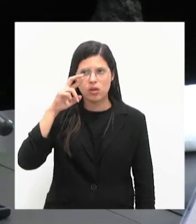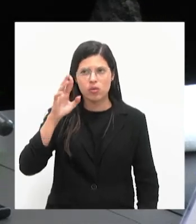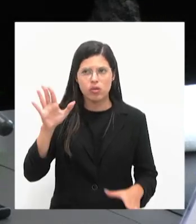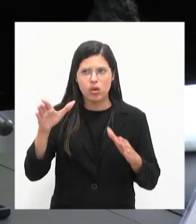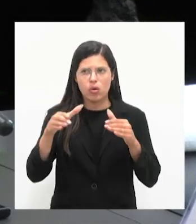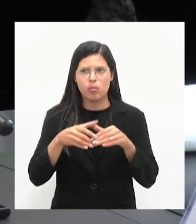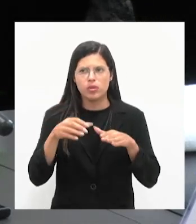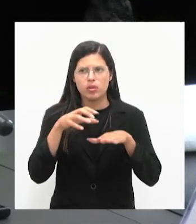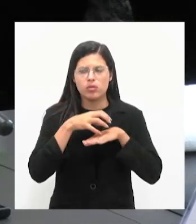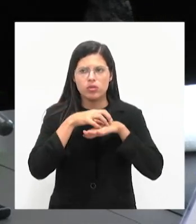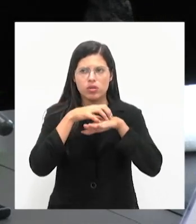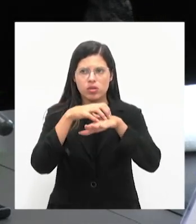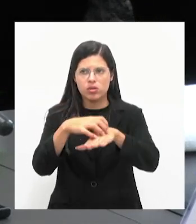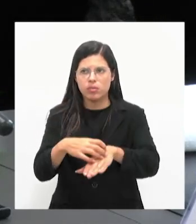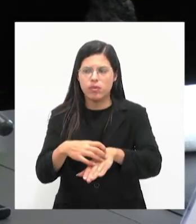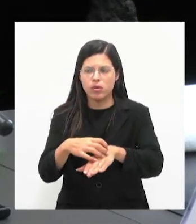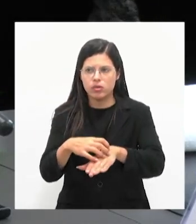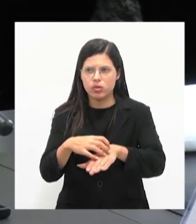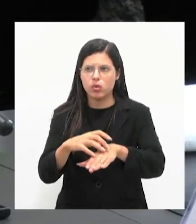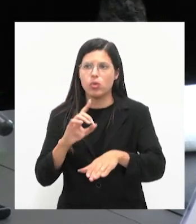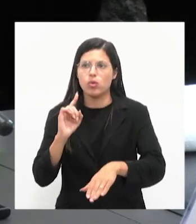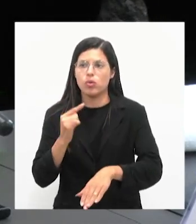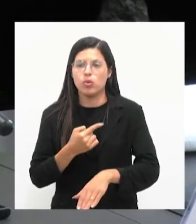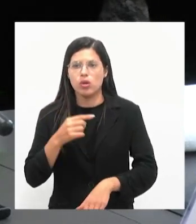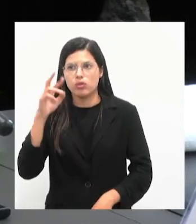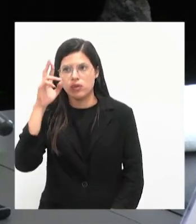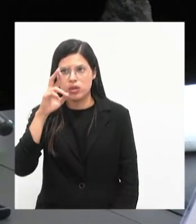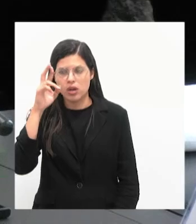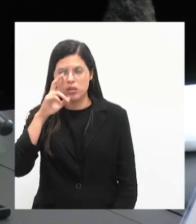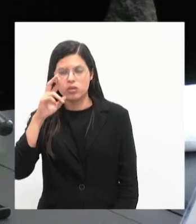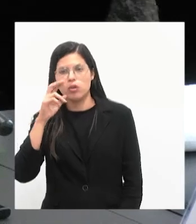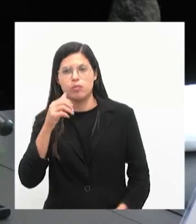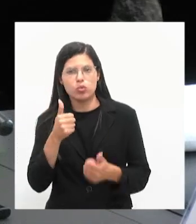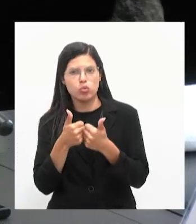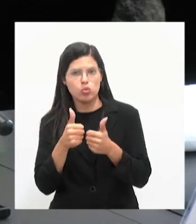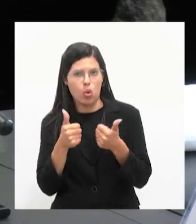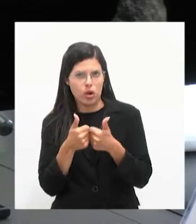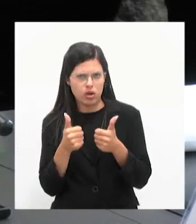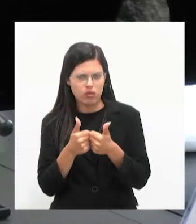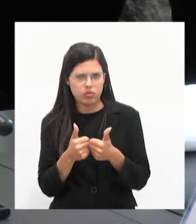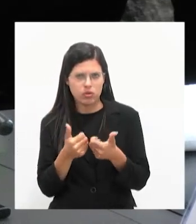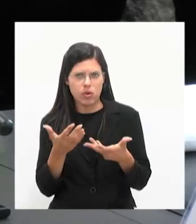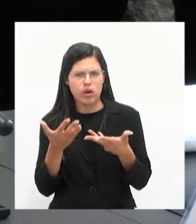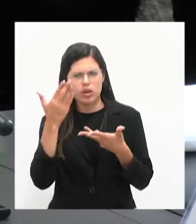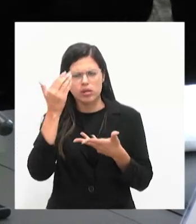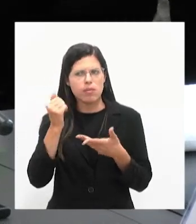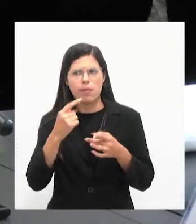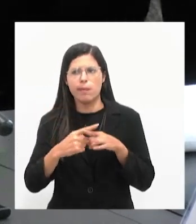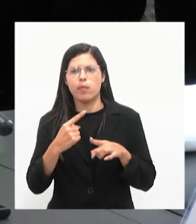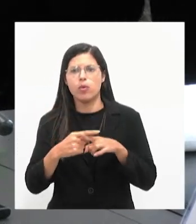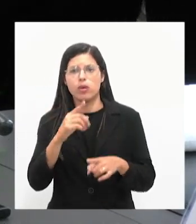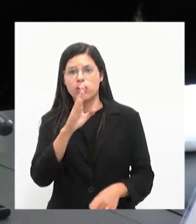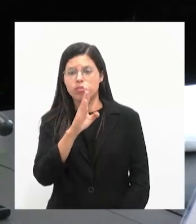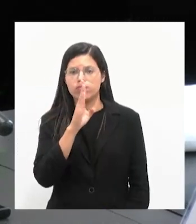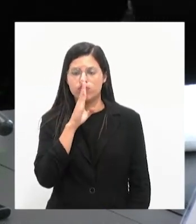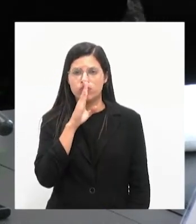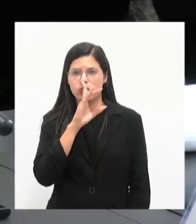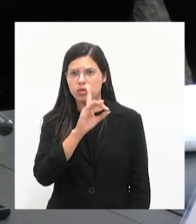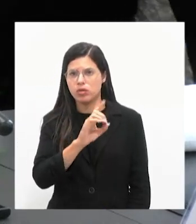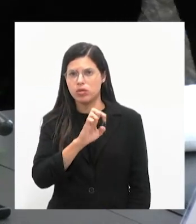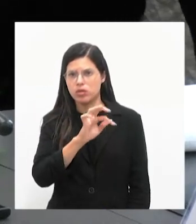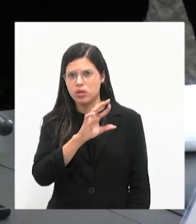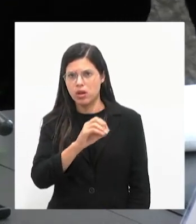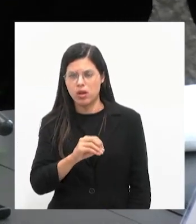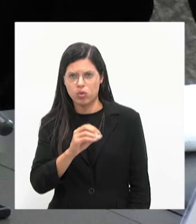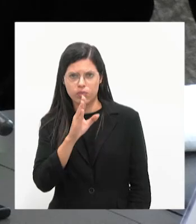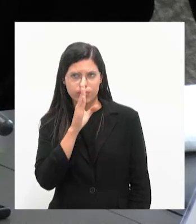de Transporte quando nós vamos fiscalizar os ônibus? Eu queria saber o porquê da omissão do Detro,